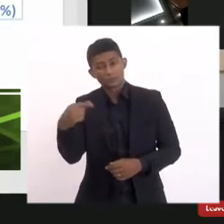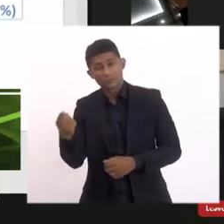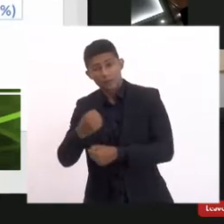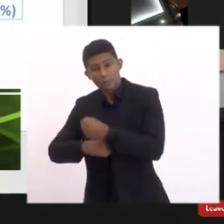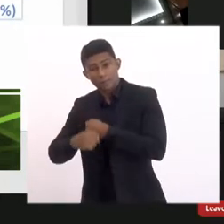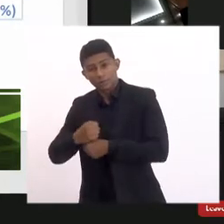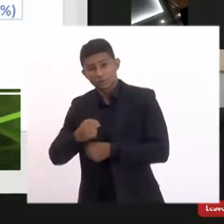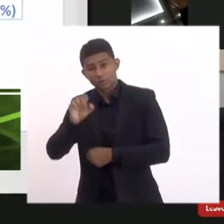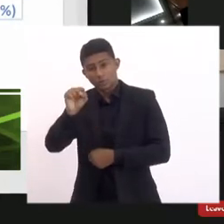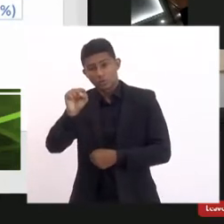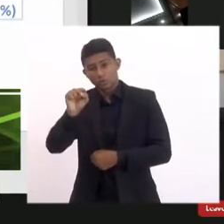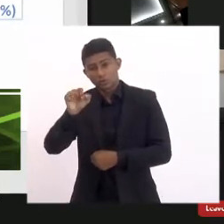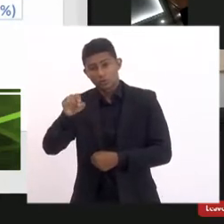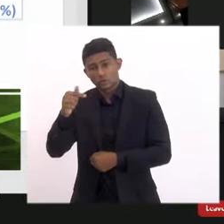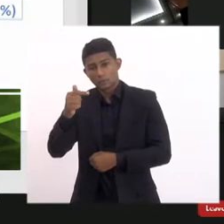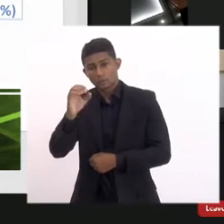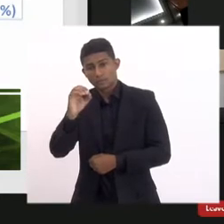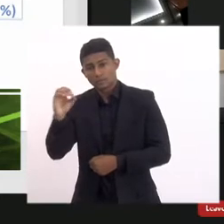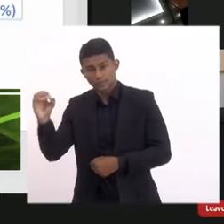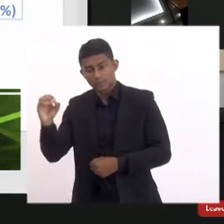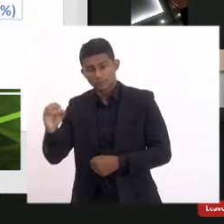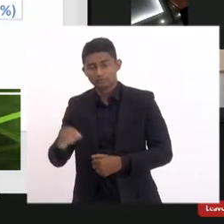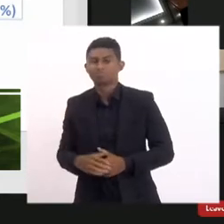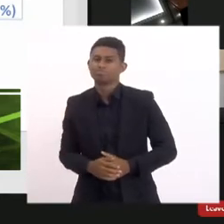e 787 óbitos,